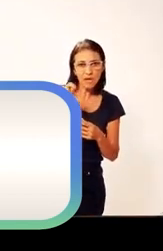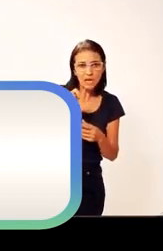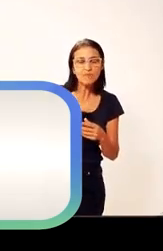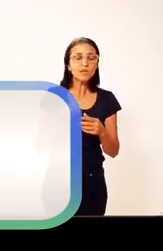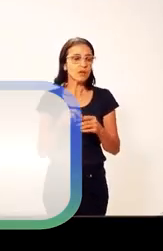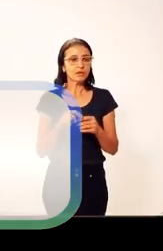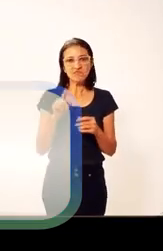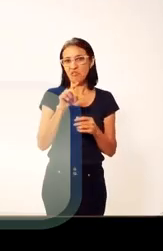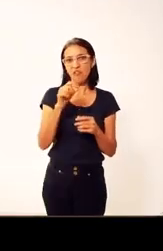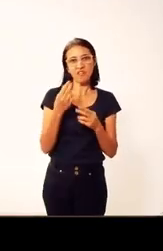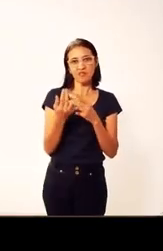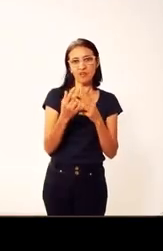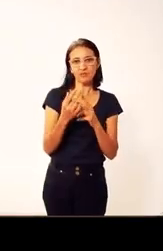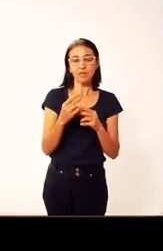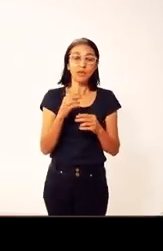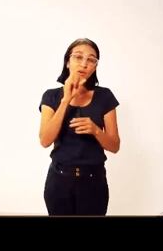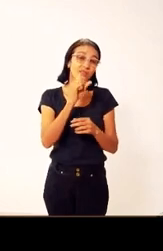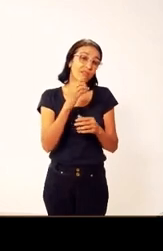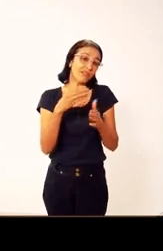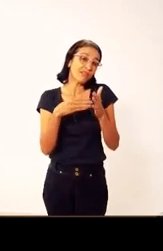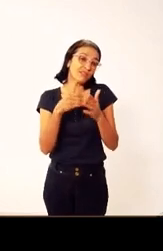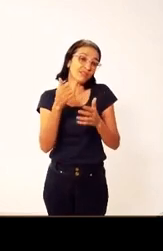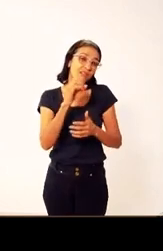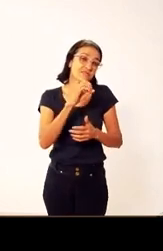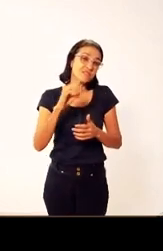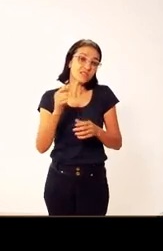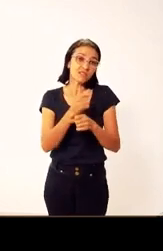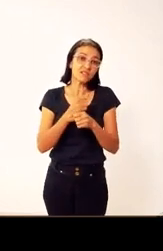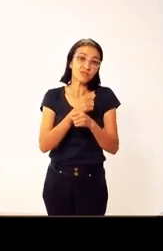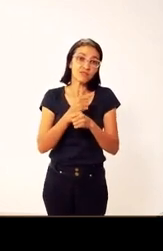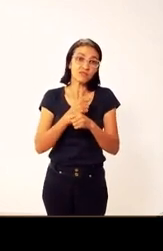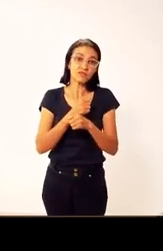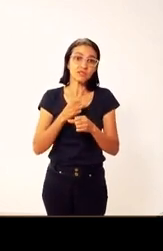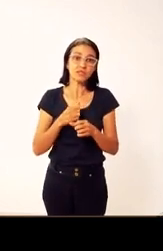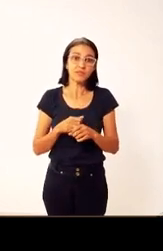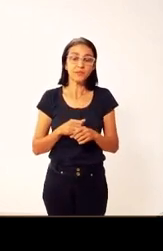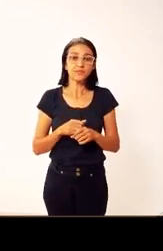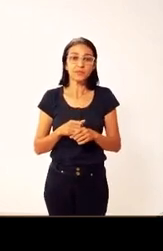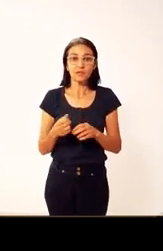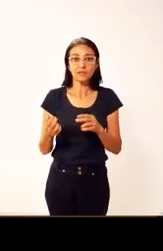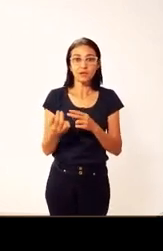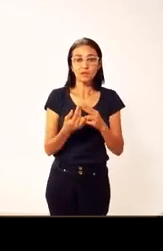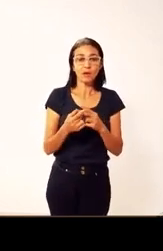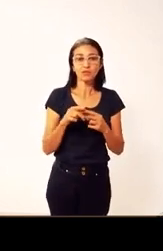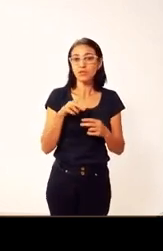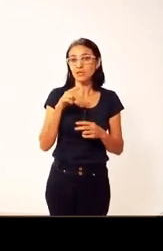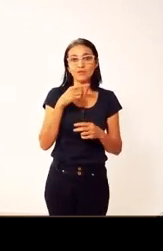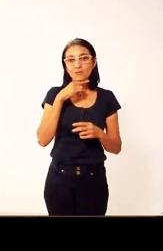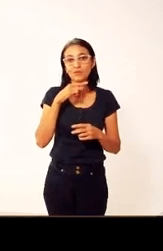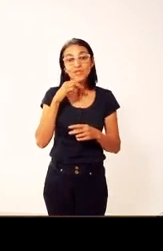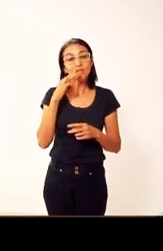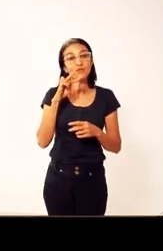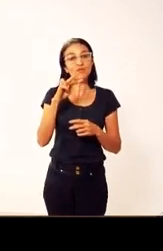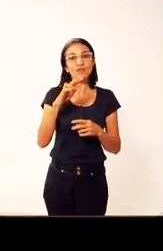é de 80 a 100 anos para dar frutos. Assim também é a política do benefício. Talvez nós não vamos colher esses frutos, mas